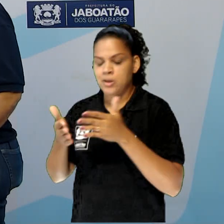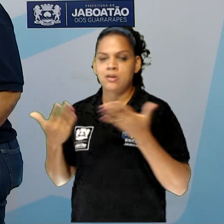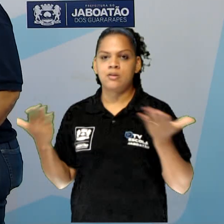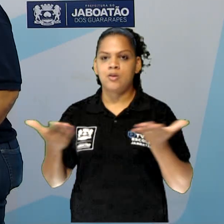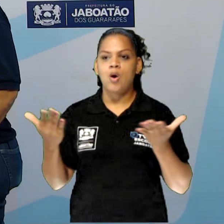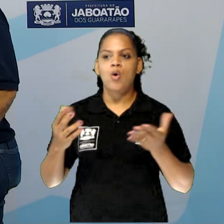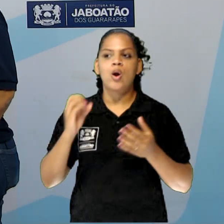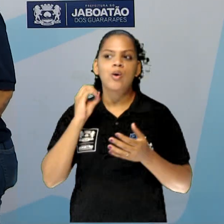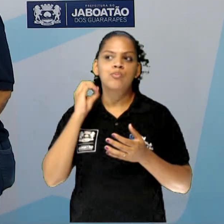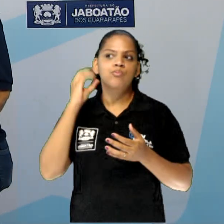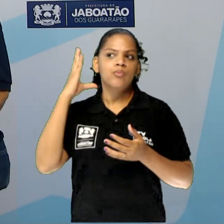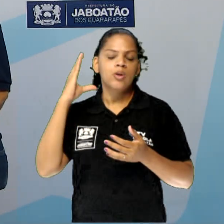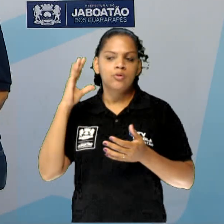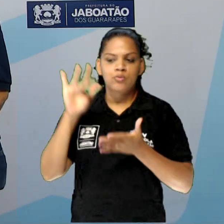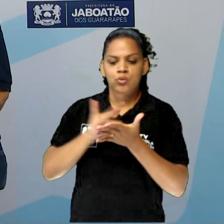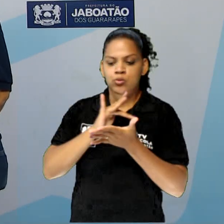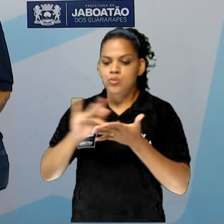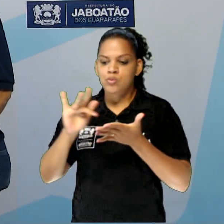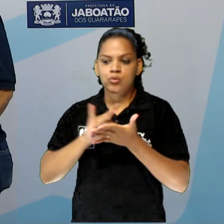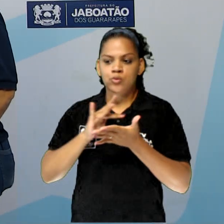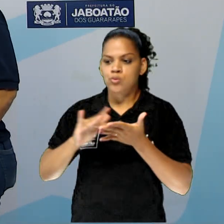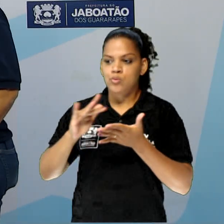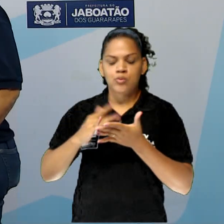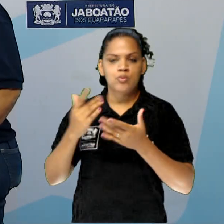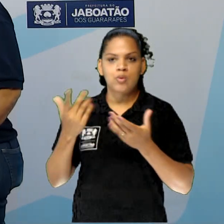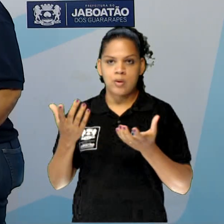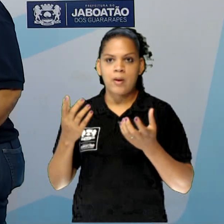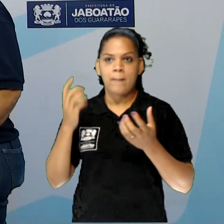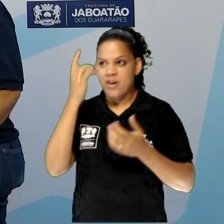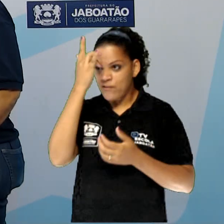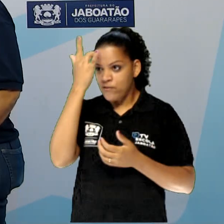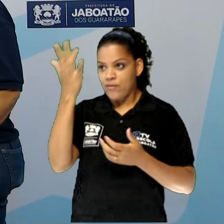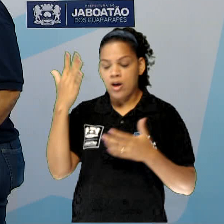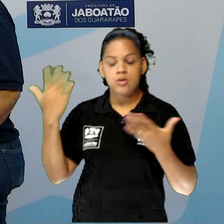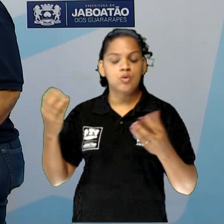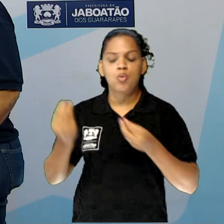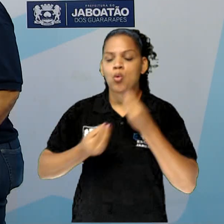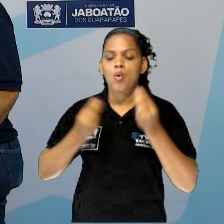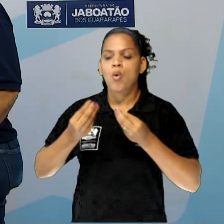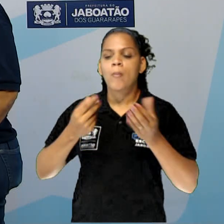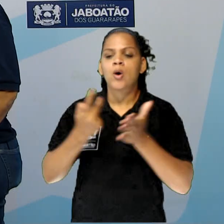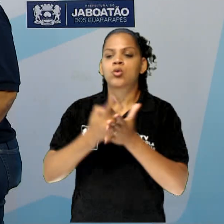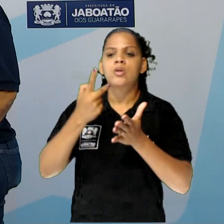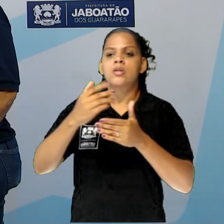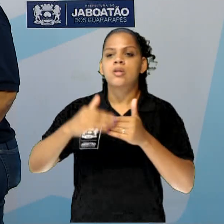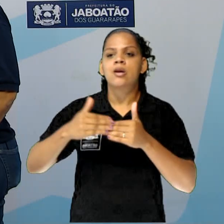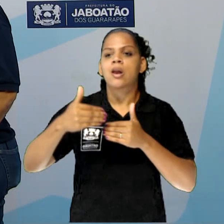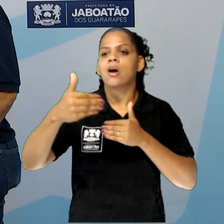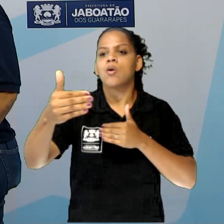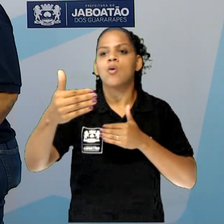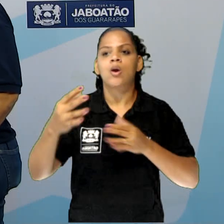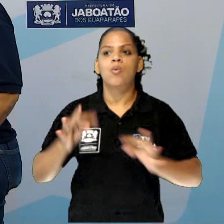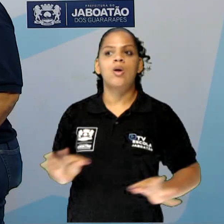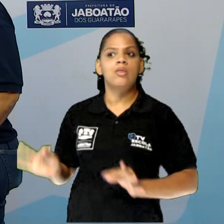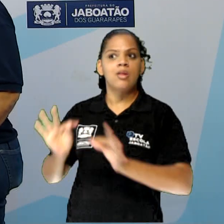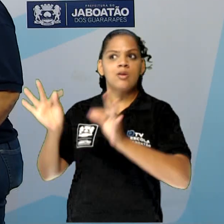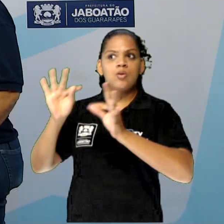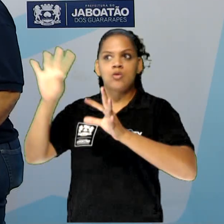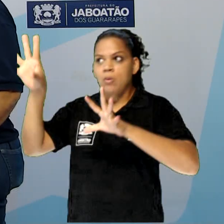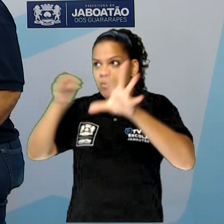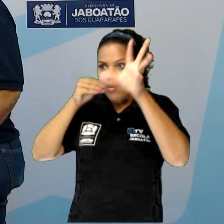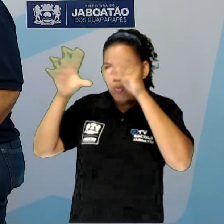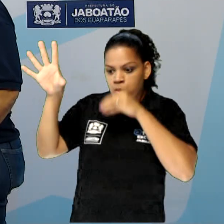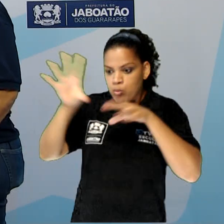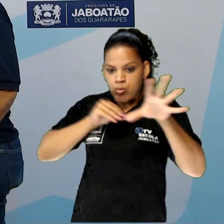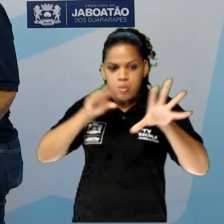smartphones trazem tudo isso no bolso. Como será daqui em diante com o mundo da tecnologia absorver tudo e